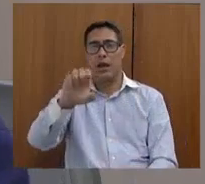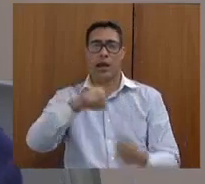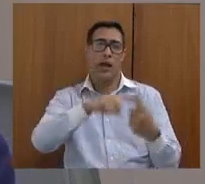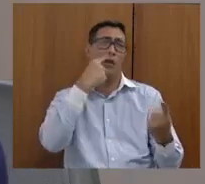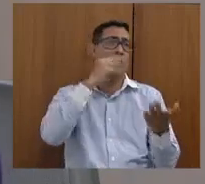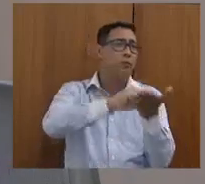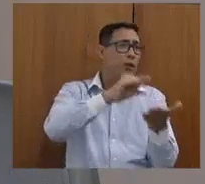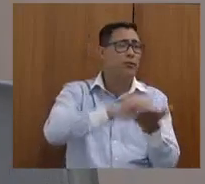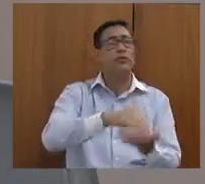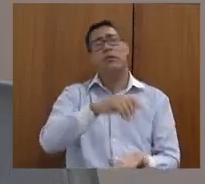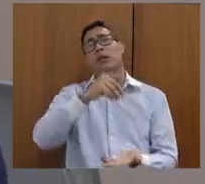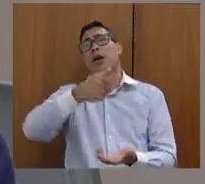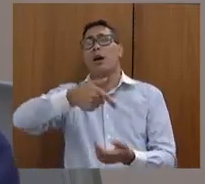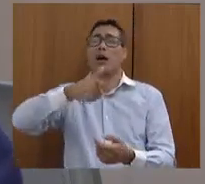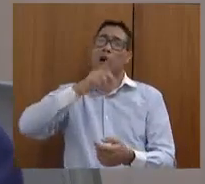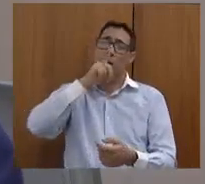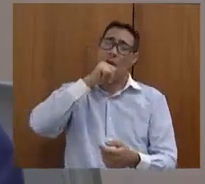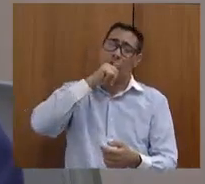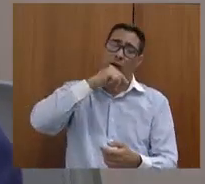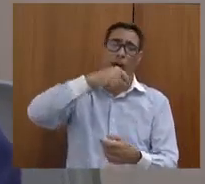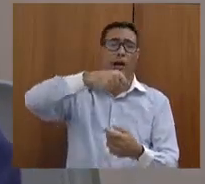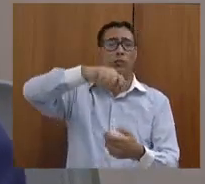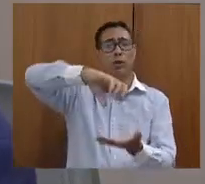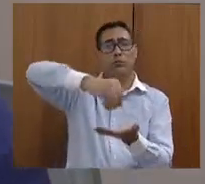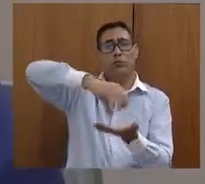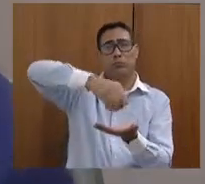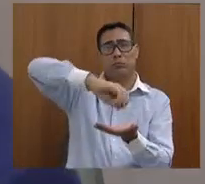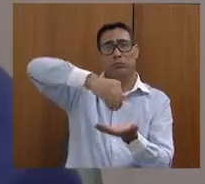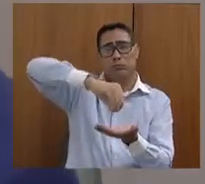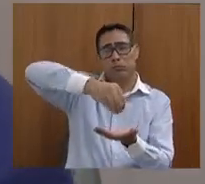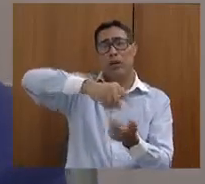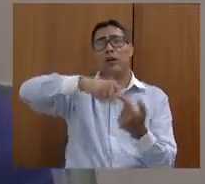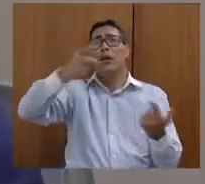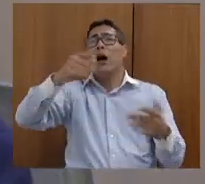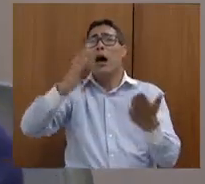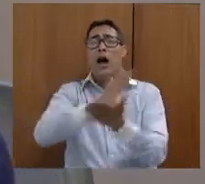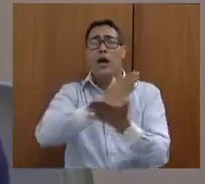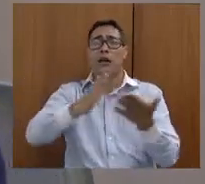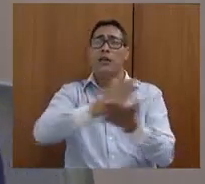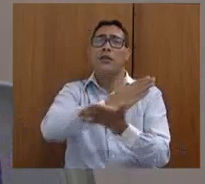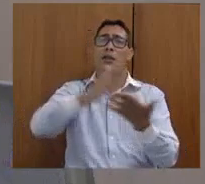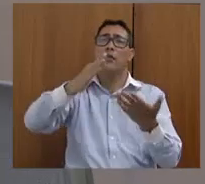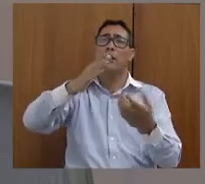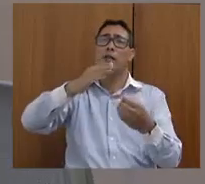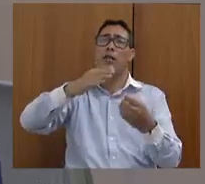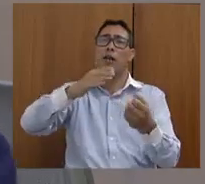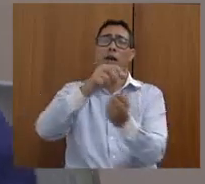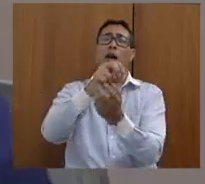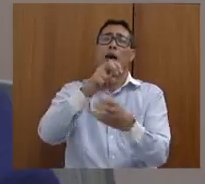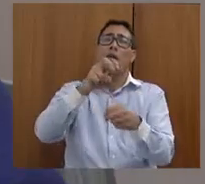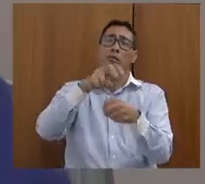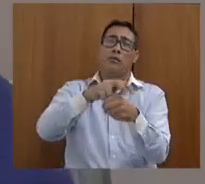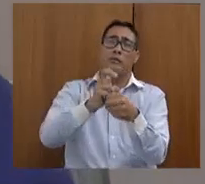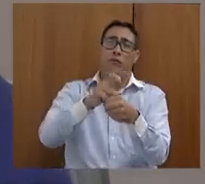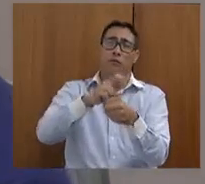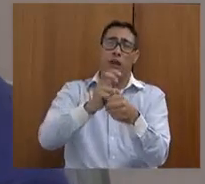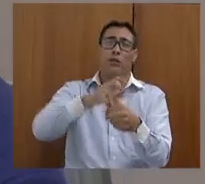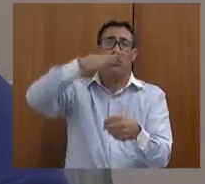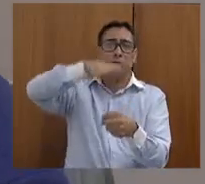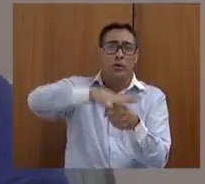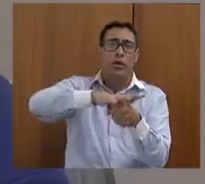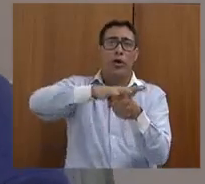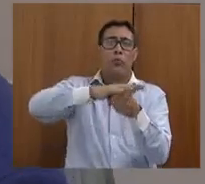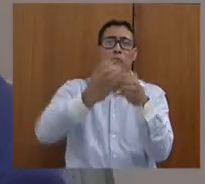é torneio da pingando a ausência de descarga algumas questões que são simples de serem feitas